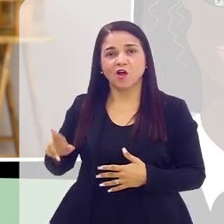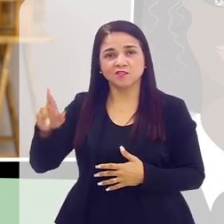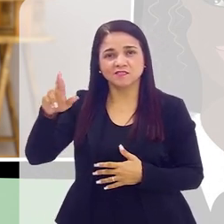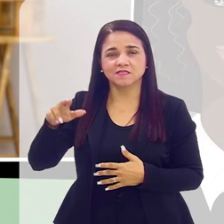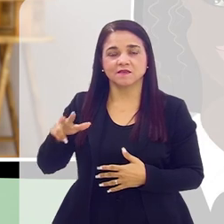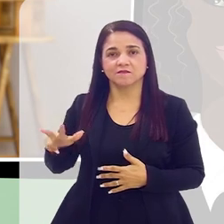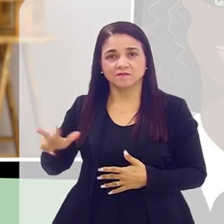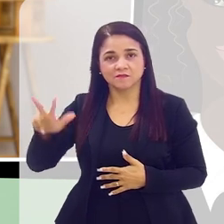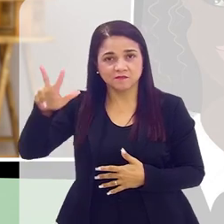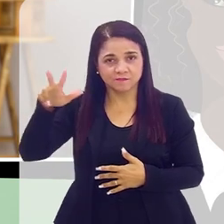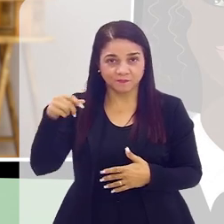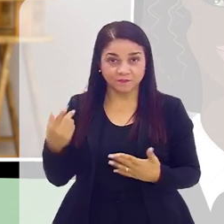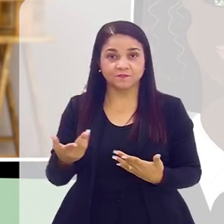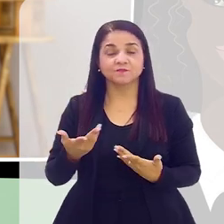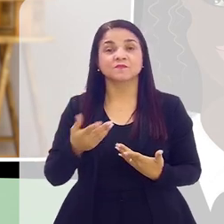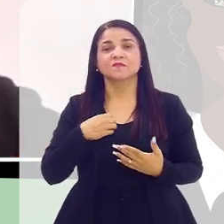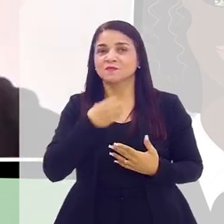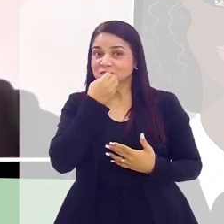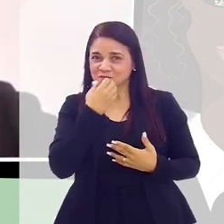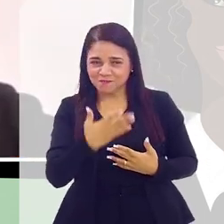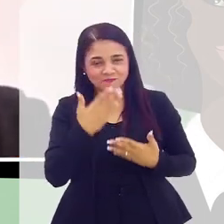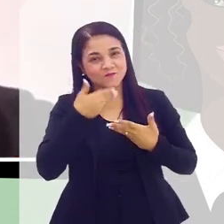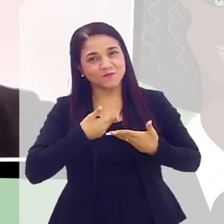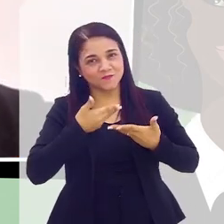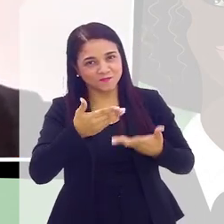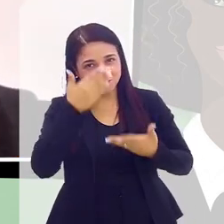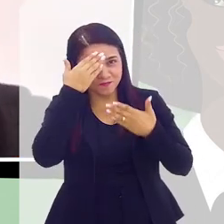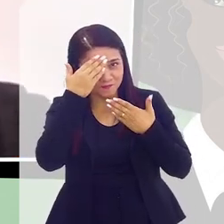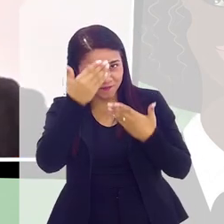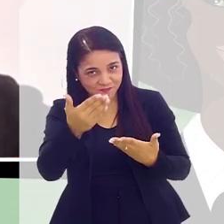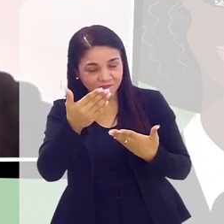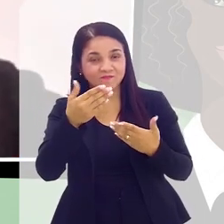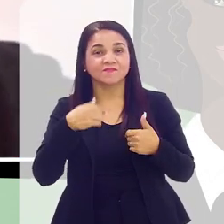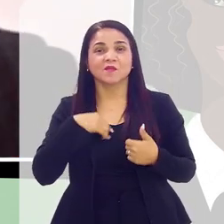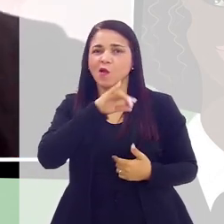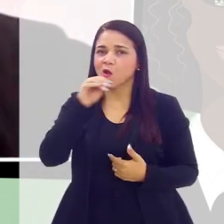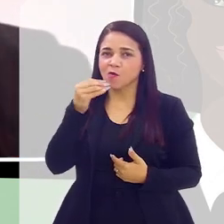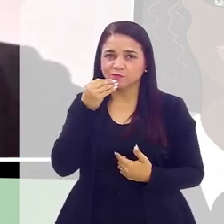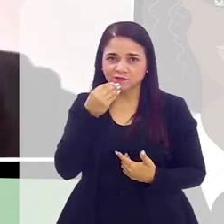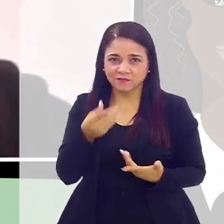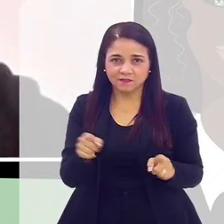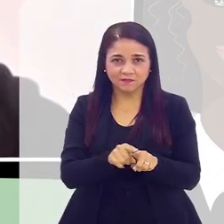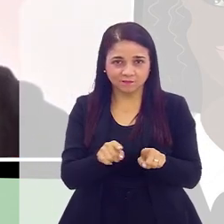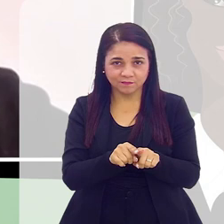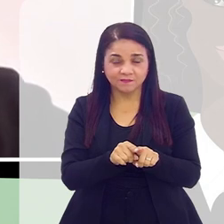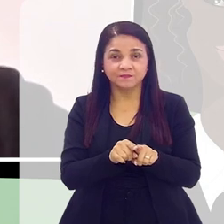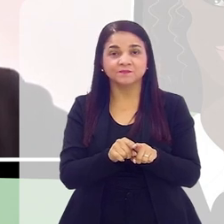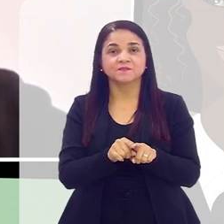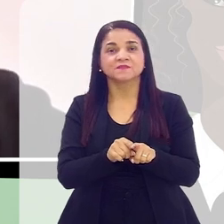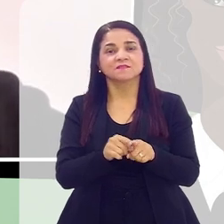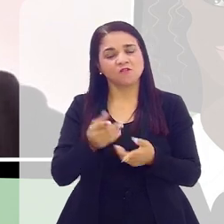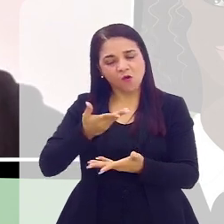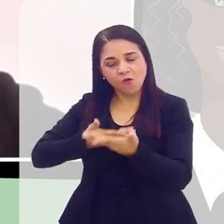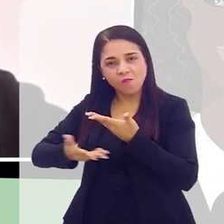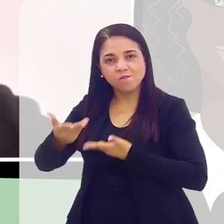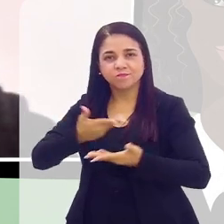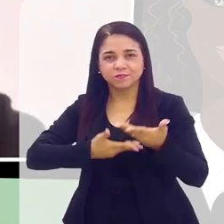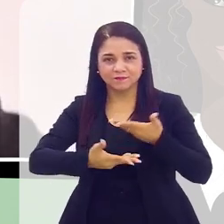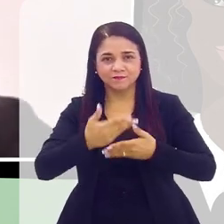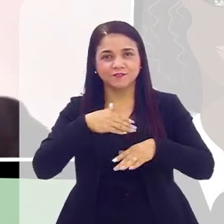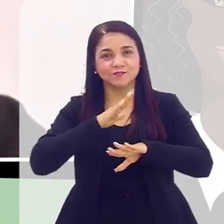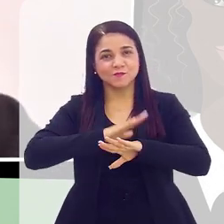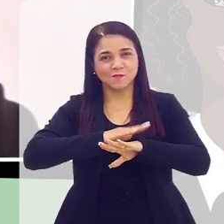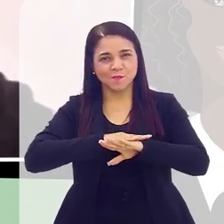comunidades da Rocinha e Vidigal. Isso. Tudo bem? Muito obrigado pela oportunidade. Obrigado por estar compartilhando